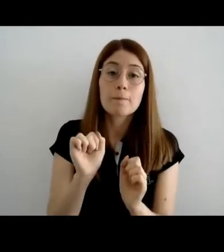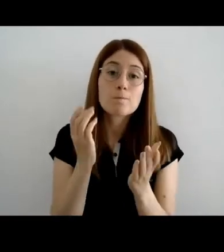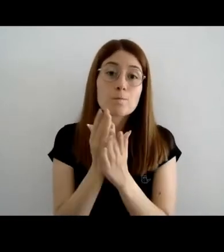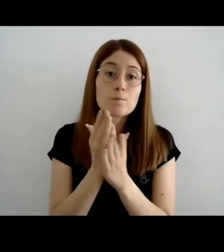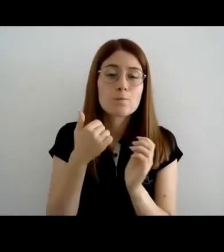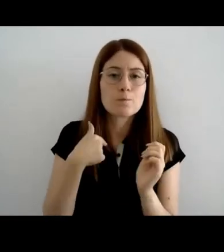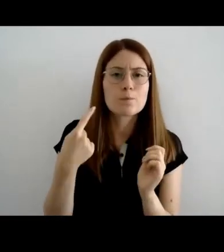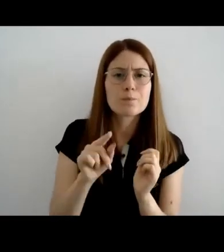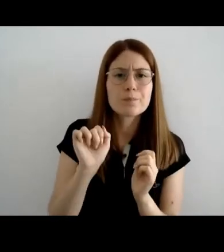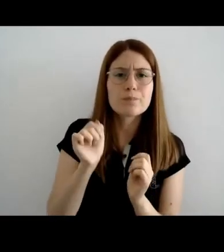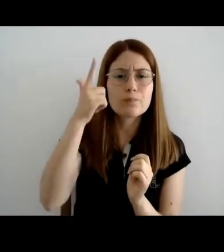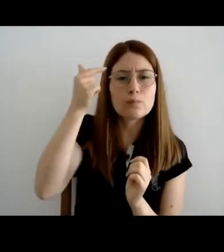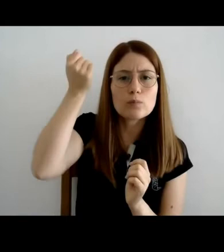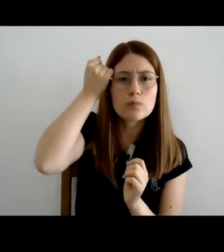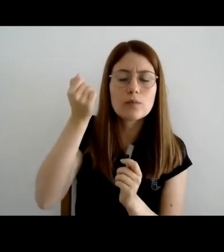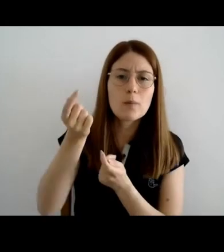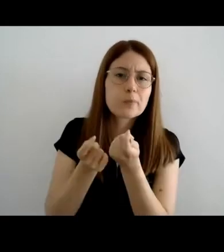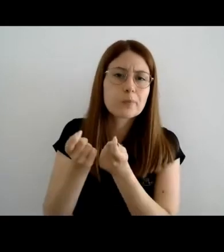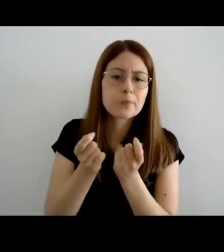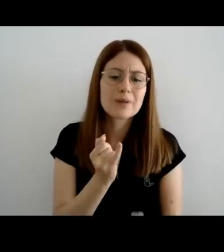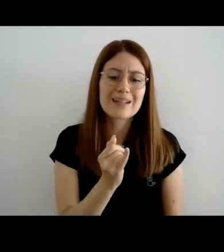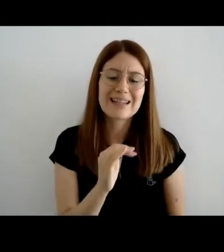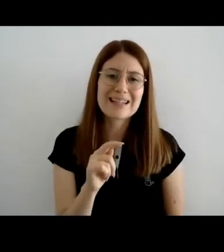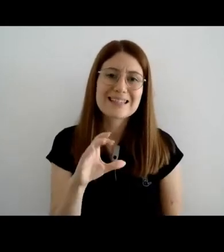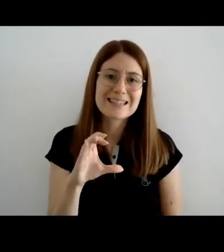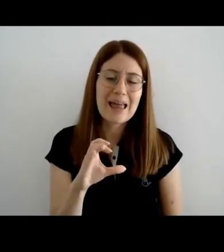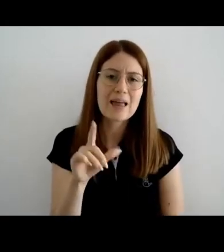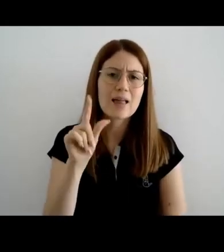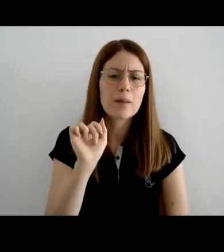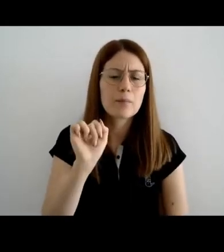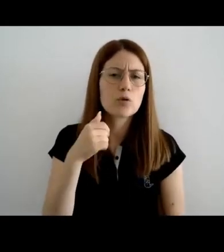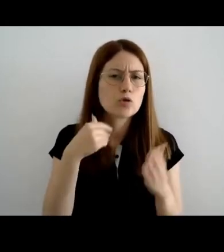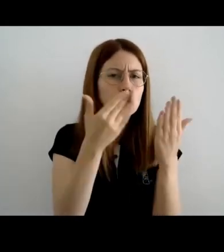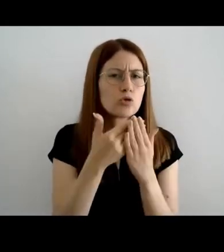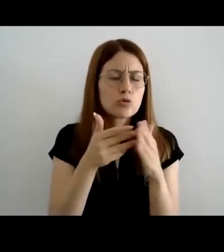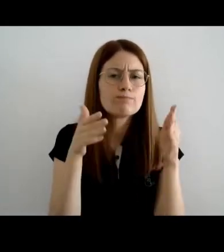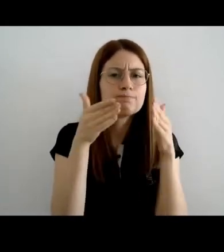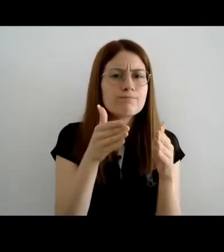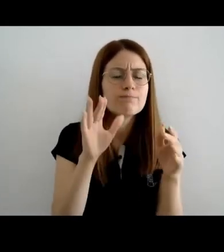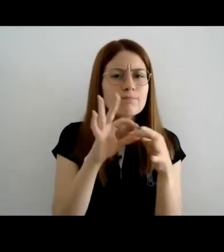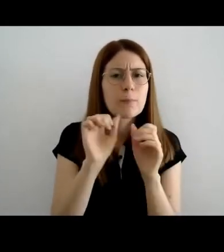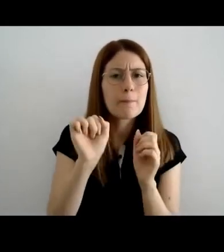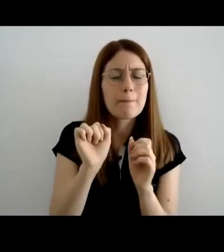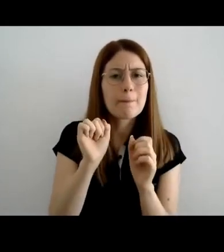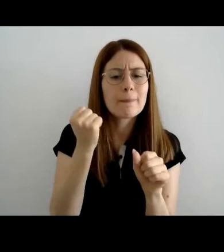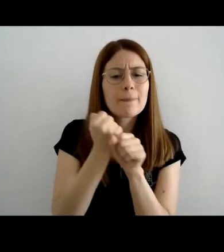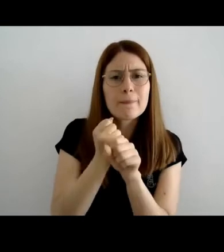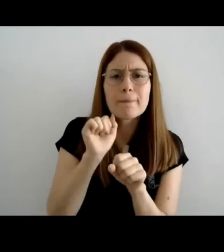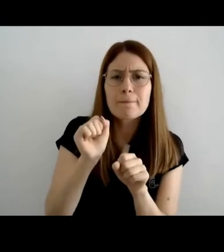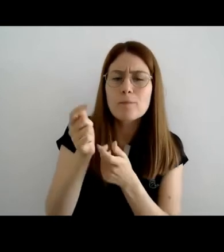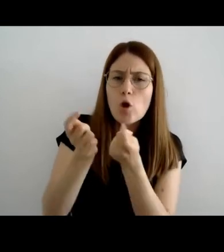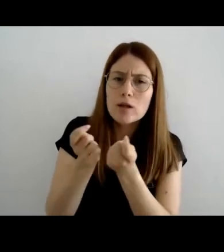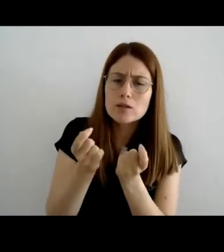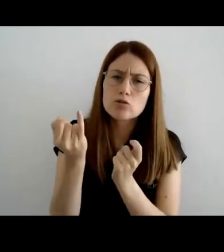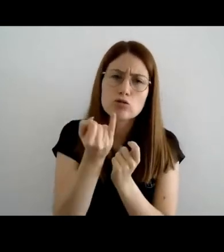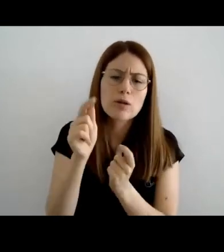mestrado em gestão pelo ISEG, e incidi o meu estudo preferencialmente nas áreas exatamente do desempenho organizacional e depois também no